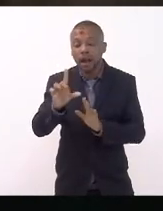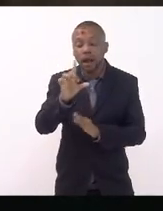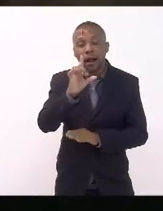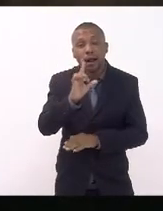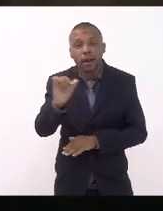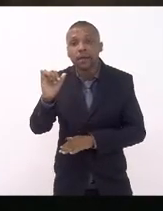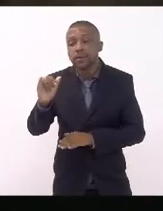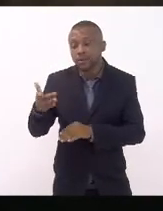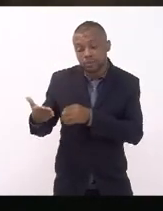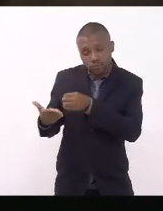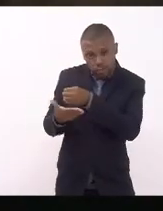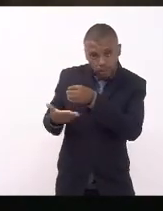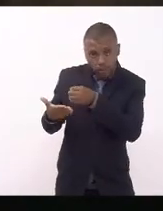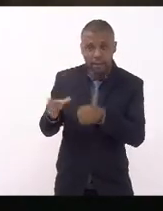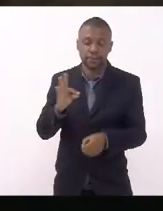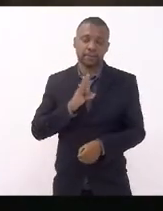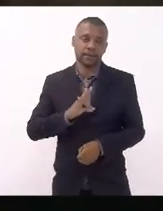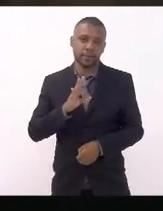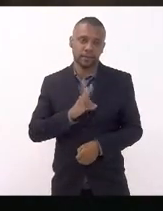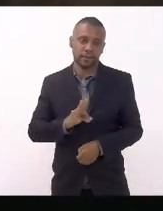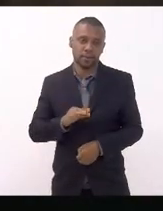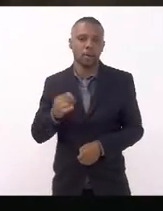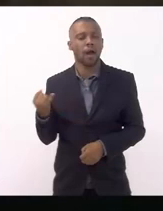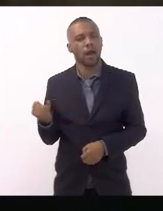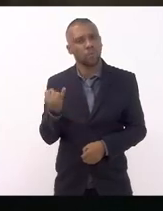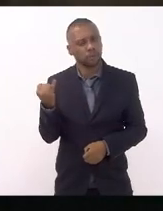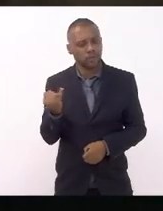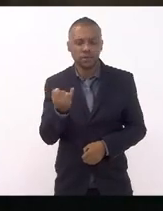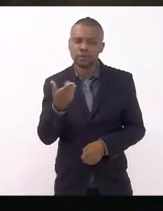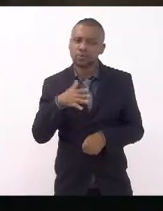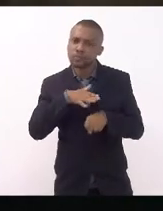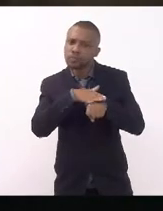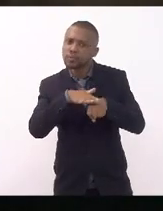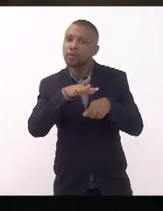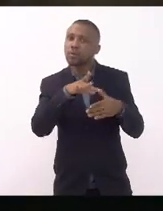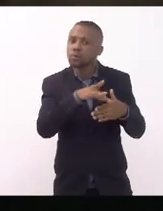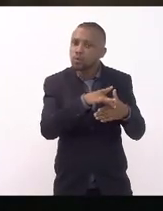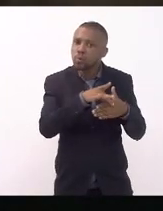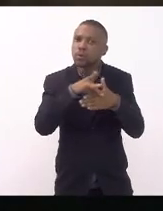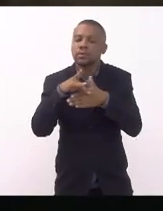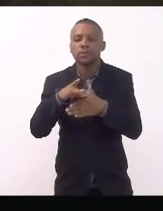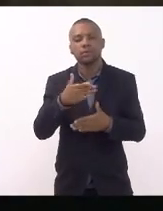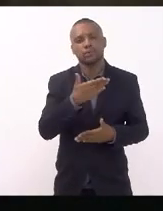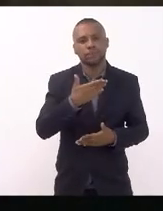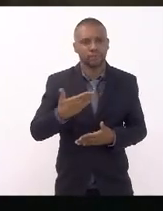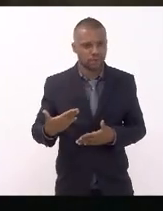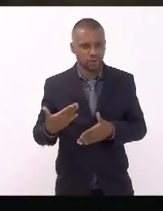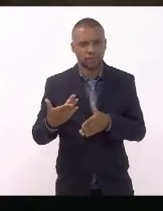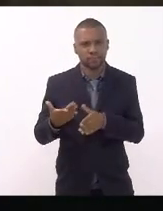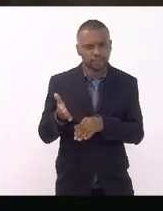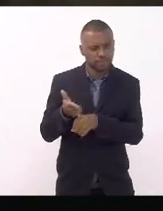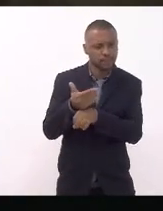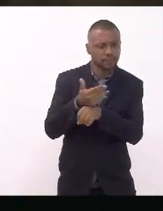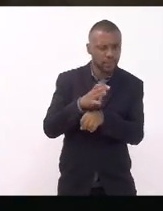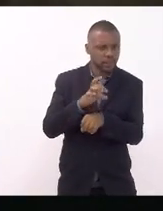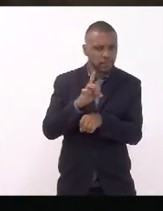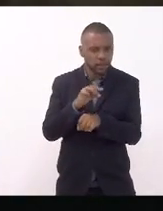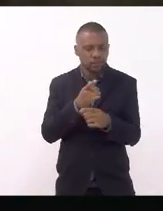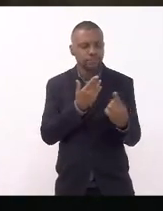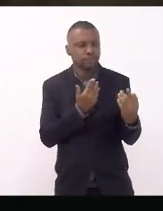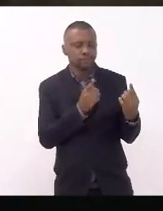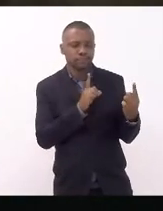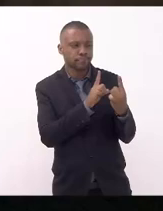é importante, e eu falava com o líder do governo agora mais cedo, para que